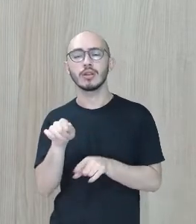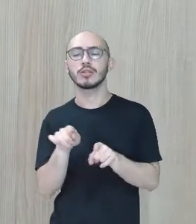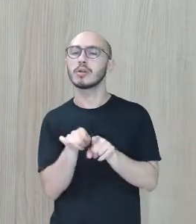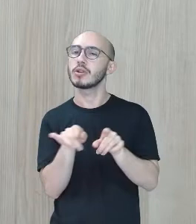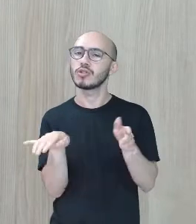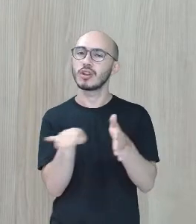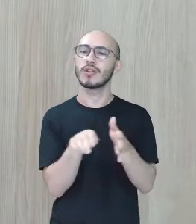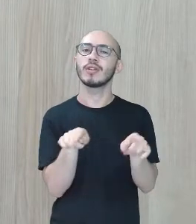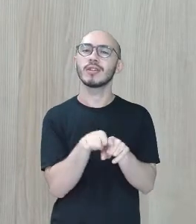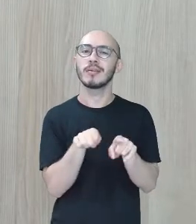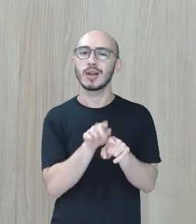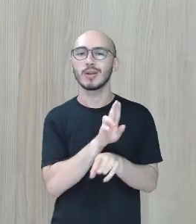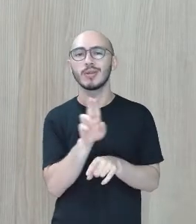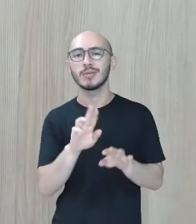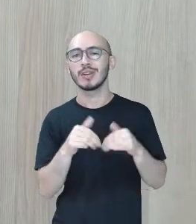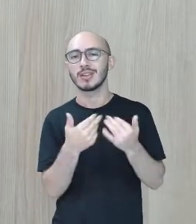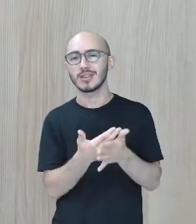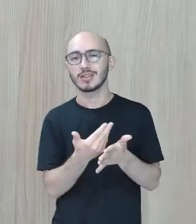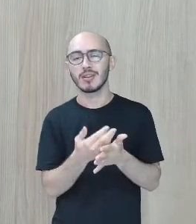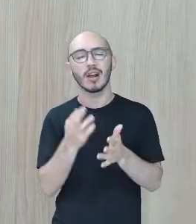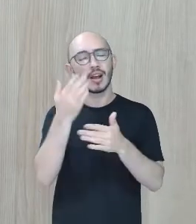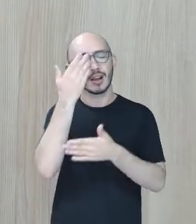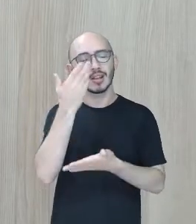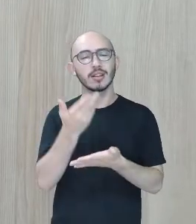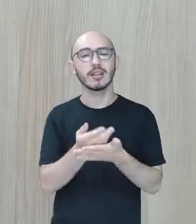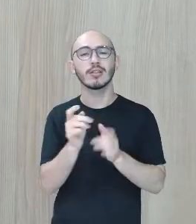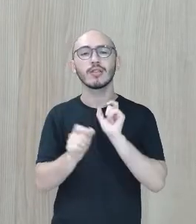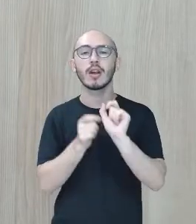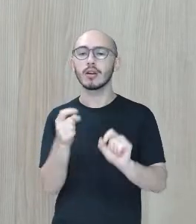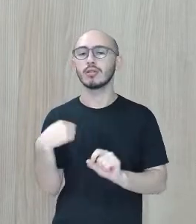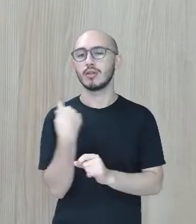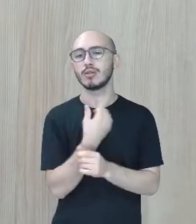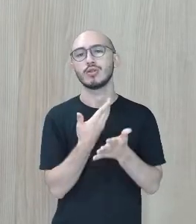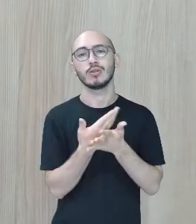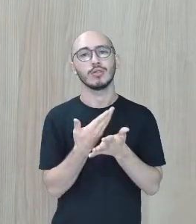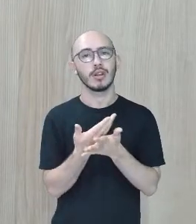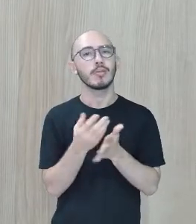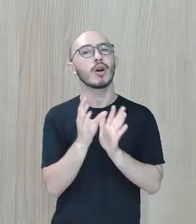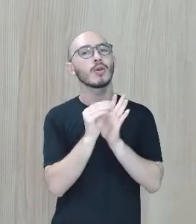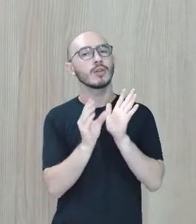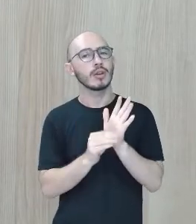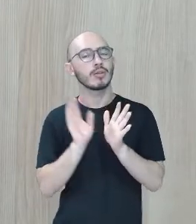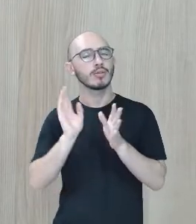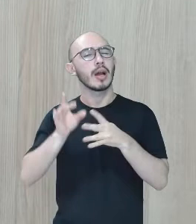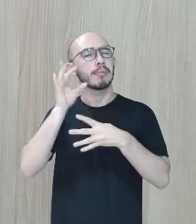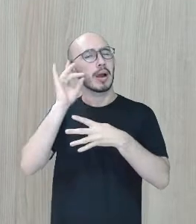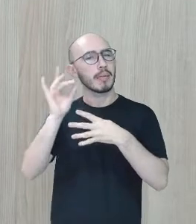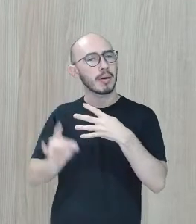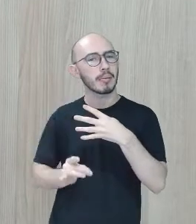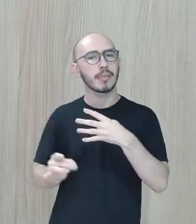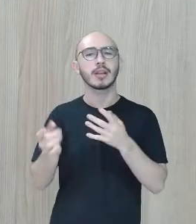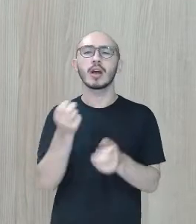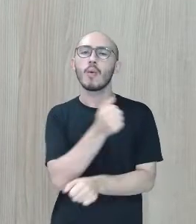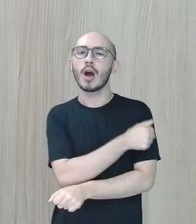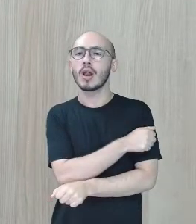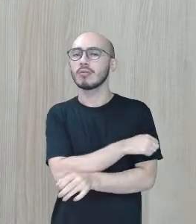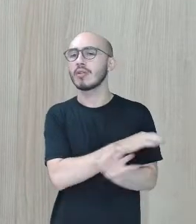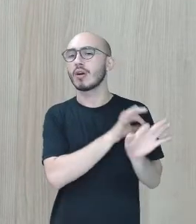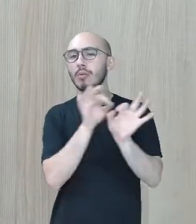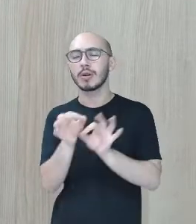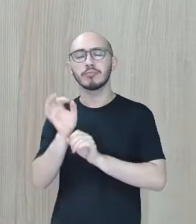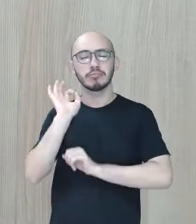né, colocou o nome da escola, mas eu acredito que devido a gente ter trabalhado com esse conteúdo de maneira bem esmiuçada, o pessoal está acompanhando bem direitinho,